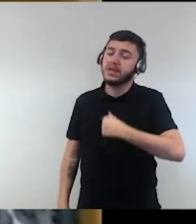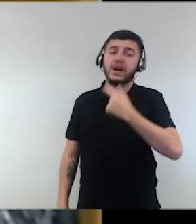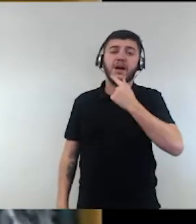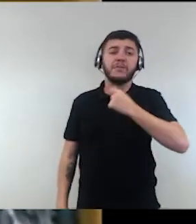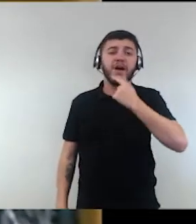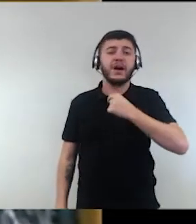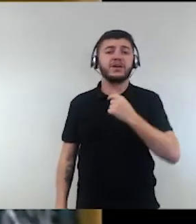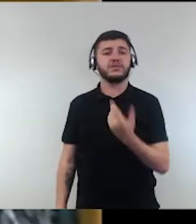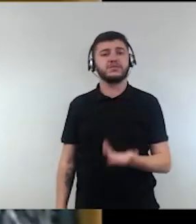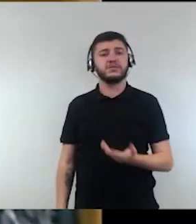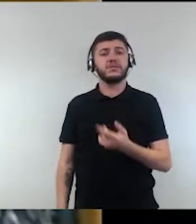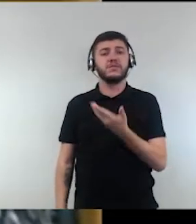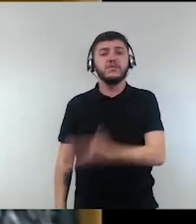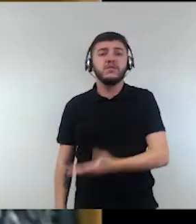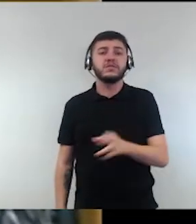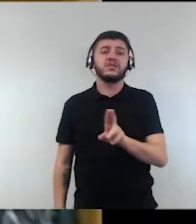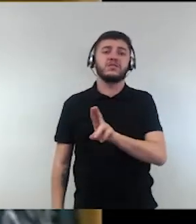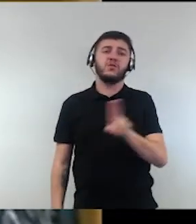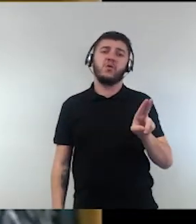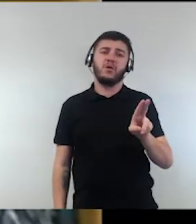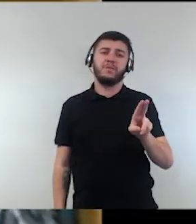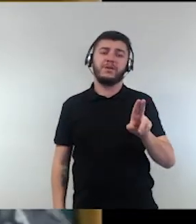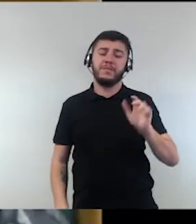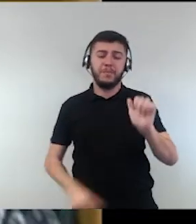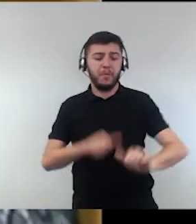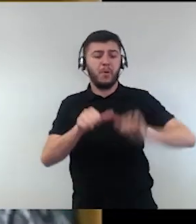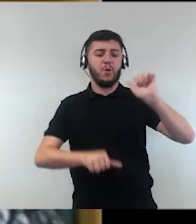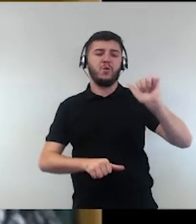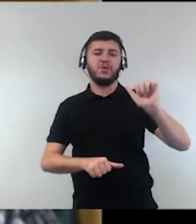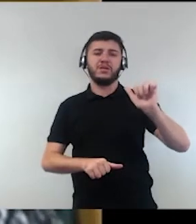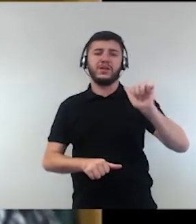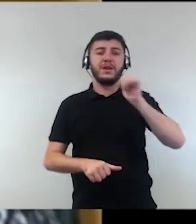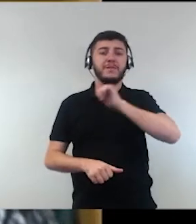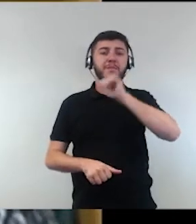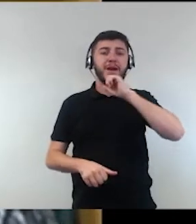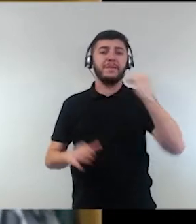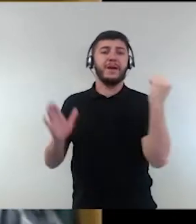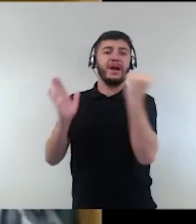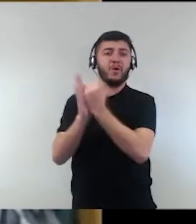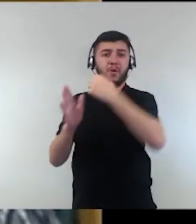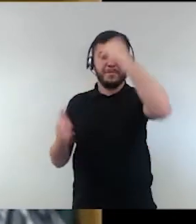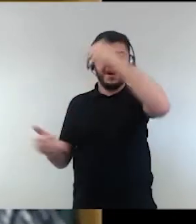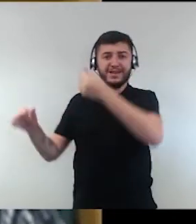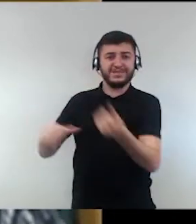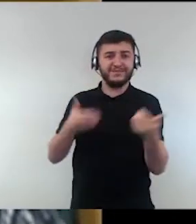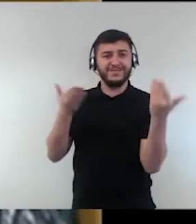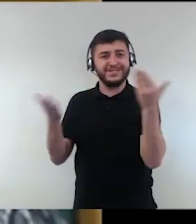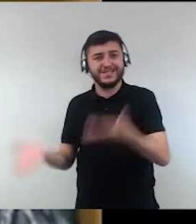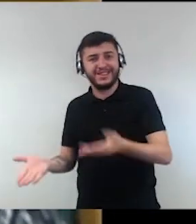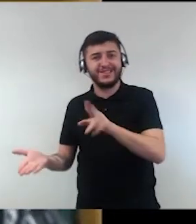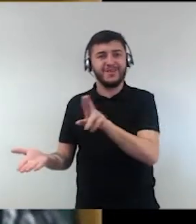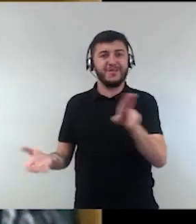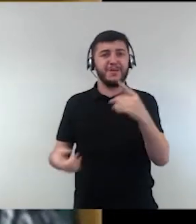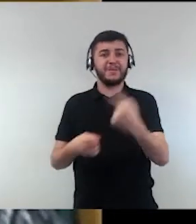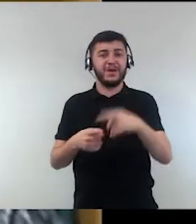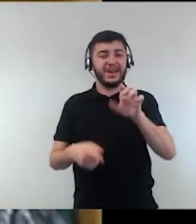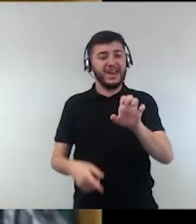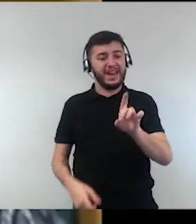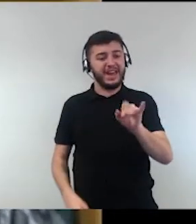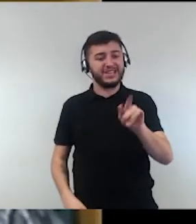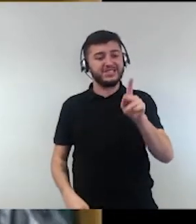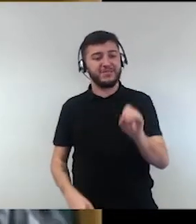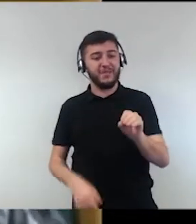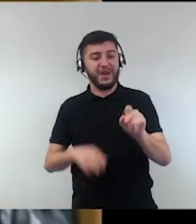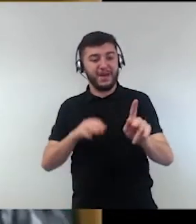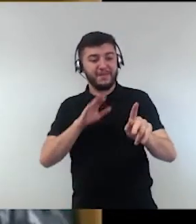hora de mudar o nome, o nome que a sua mãe te deu, porque Édipo era um rei justo e bom, você tem